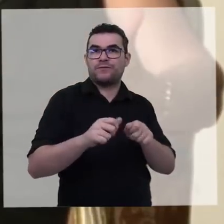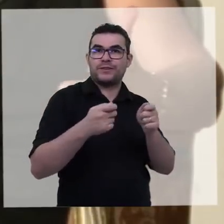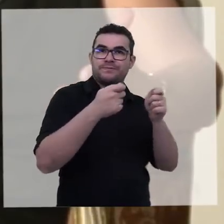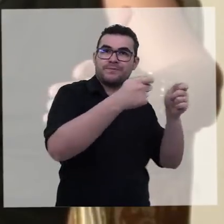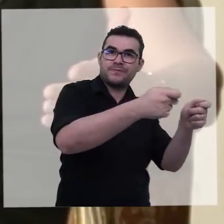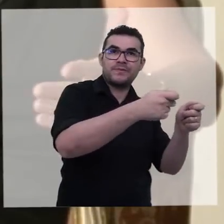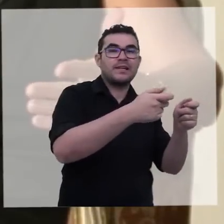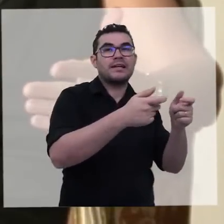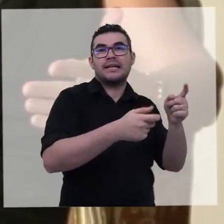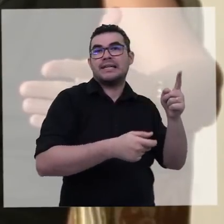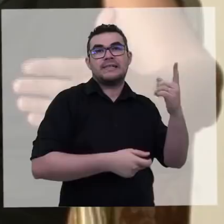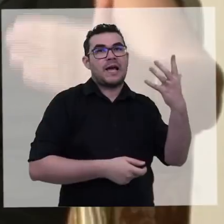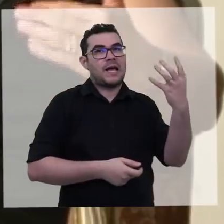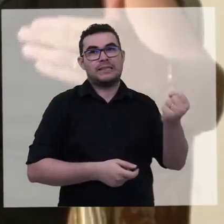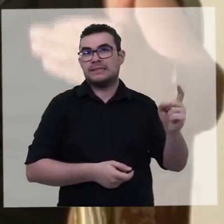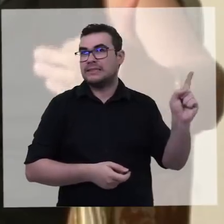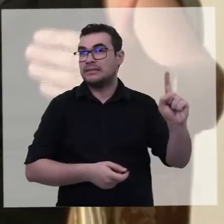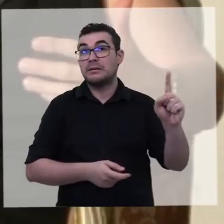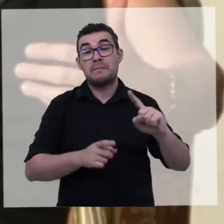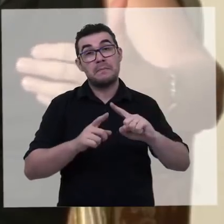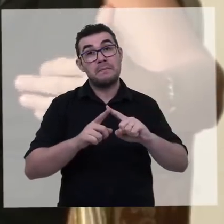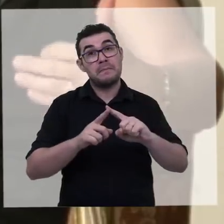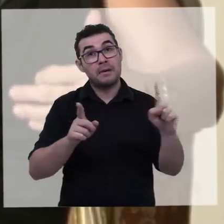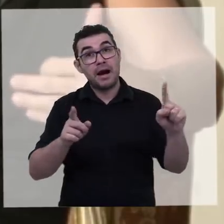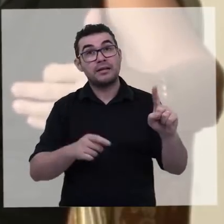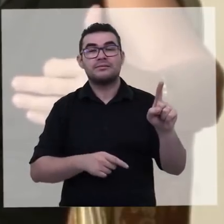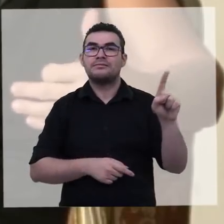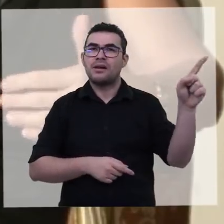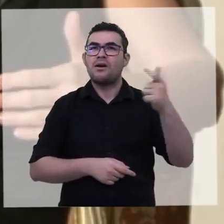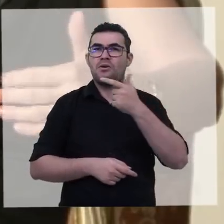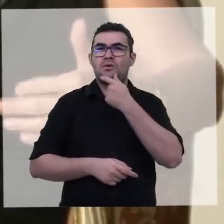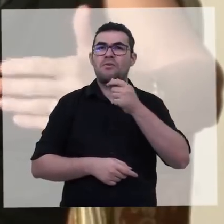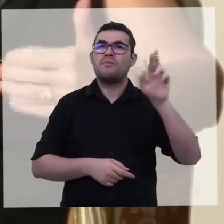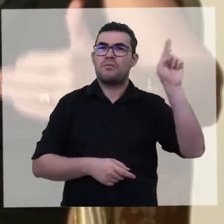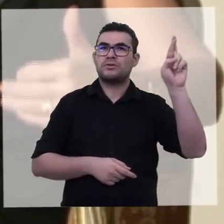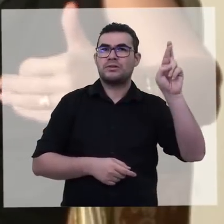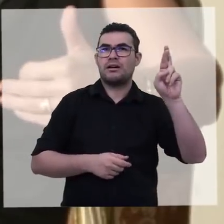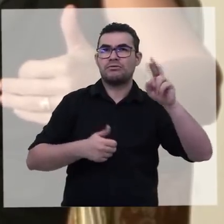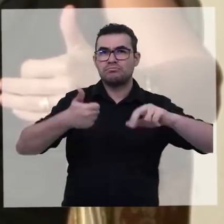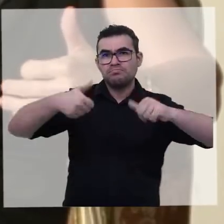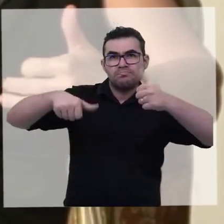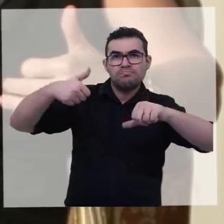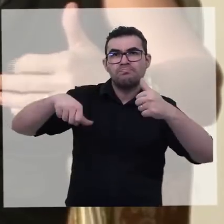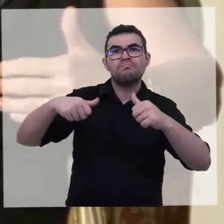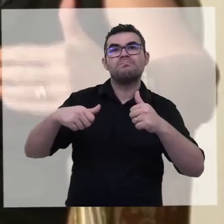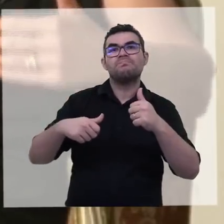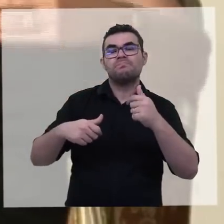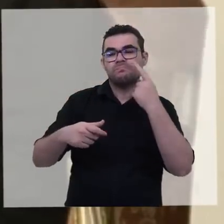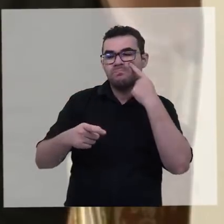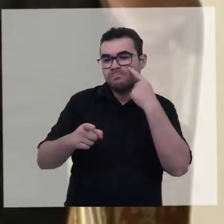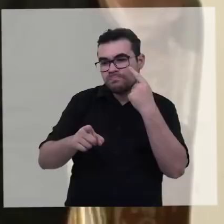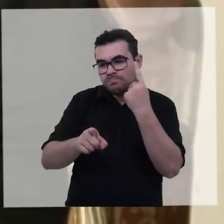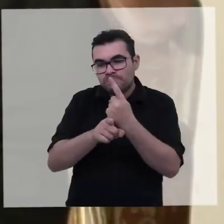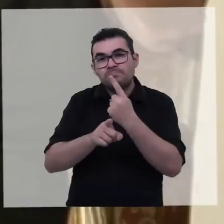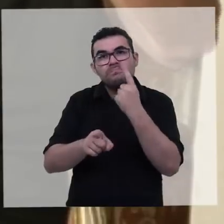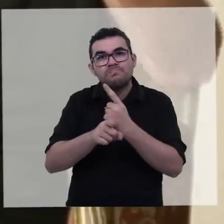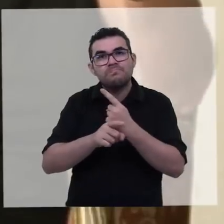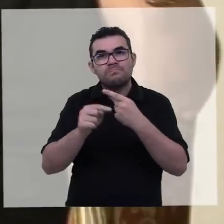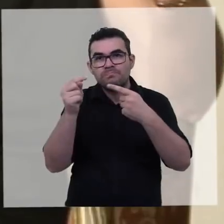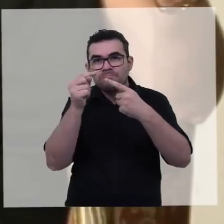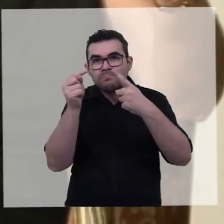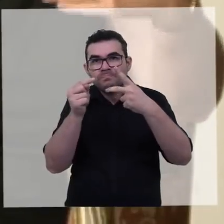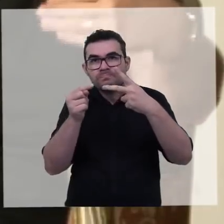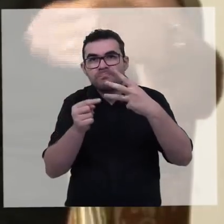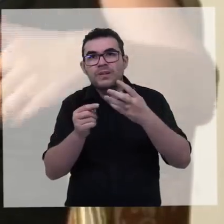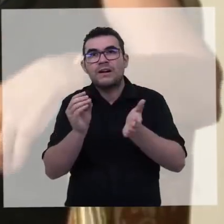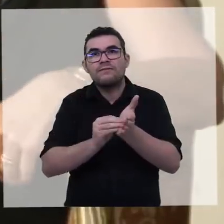o projeto não foi aceito, mas o revisor fez um trabalho espetacular do meu projeto. Levantou todos